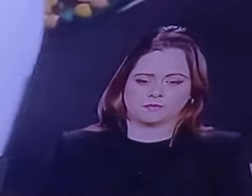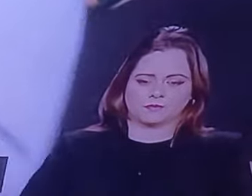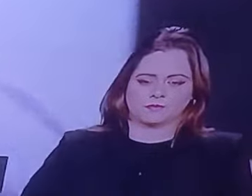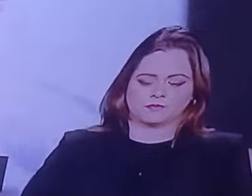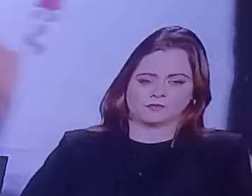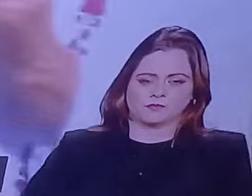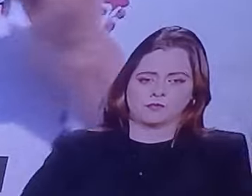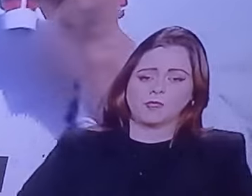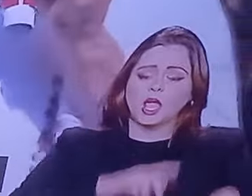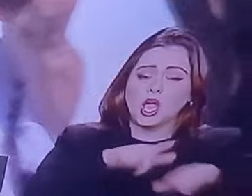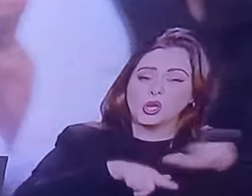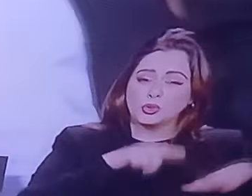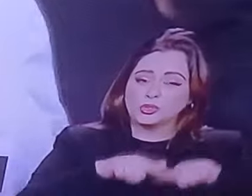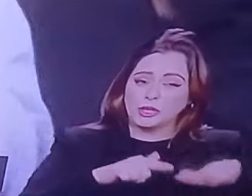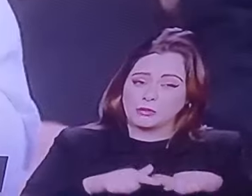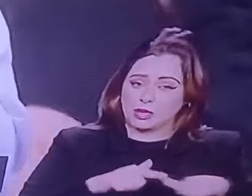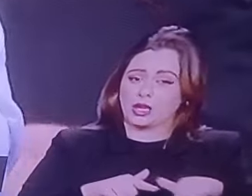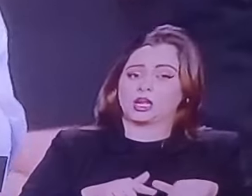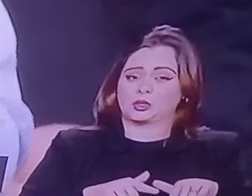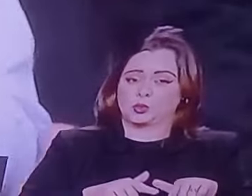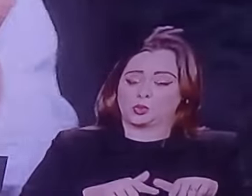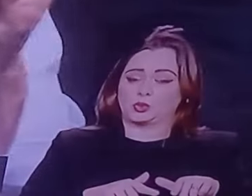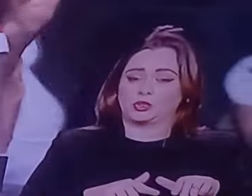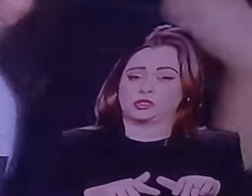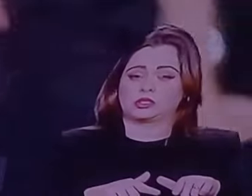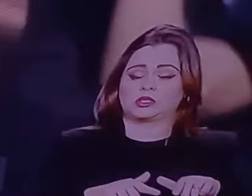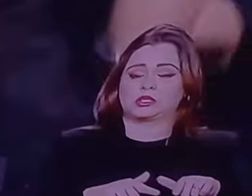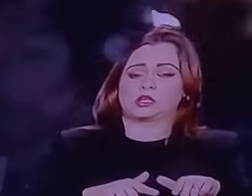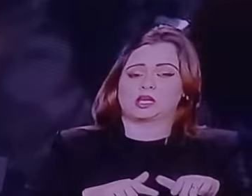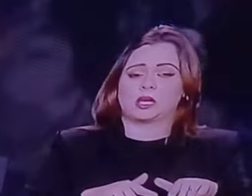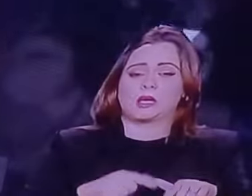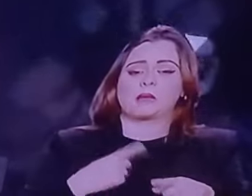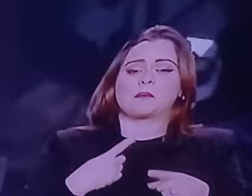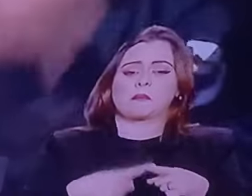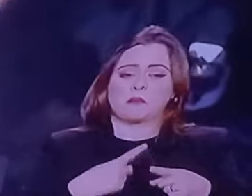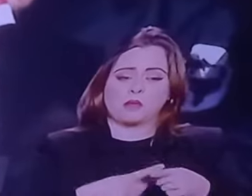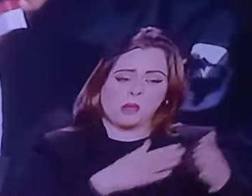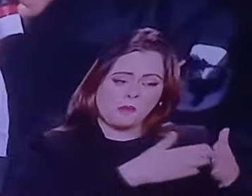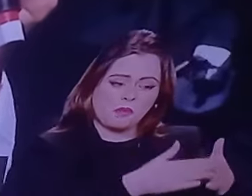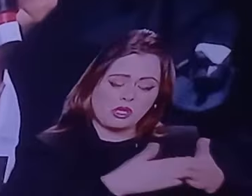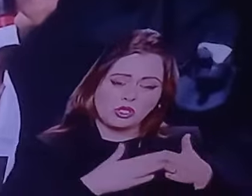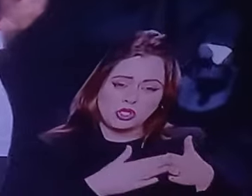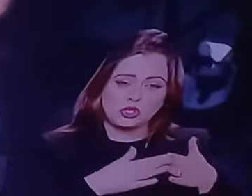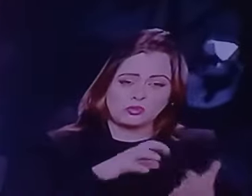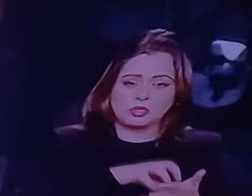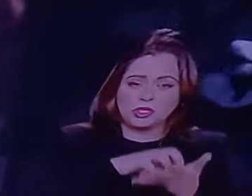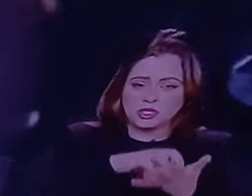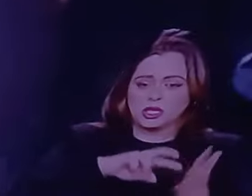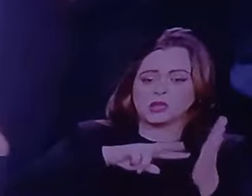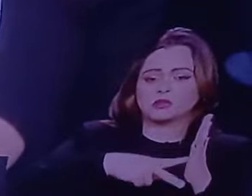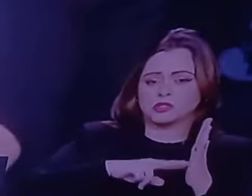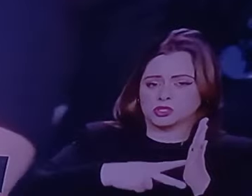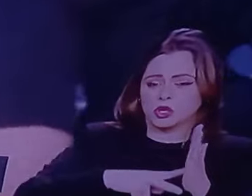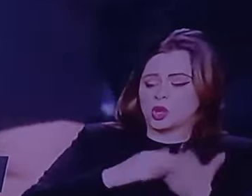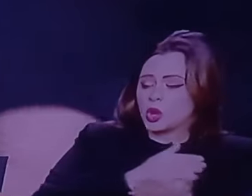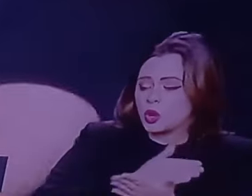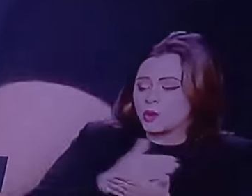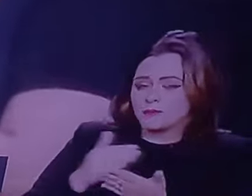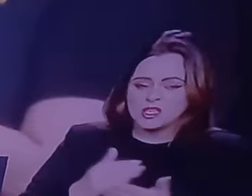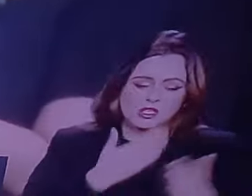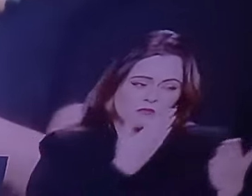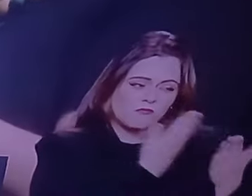E os trabalhadores se preparem, porque a pedido das centrais sindicais, nós começamos a